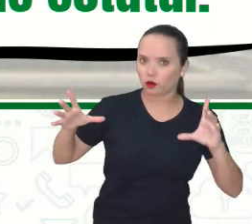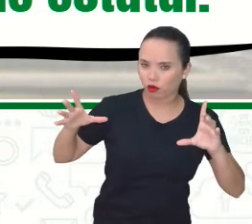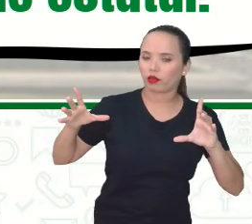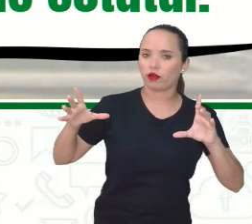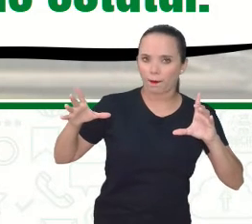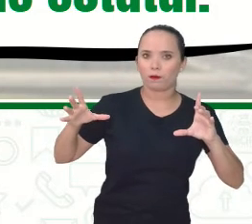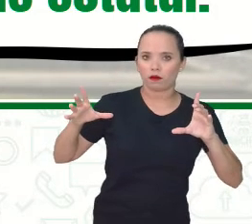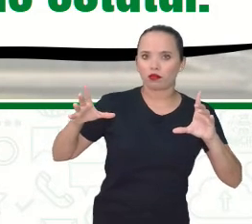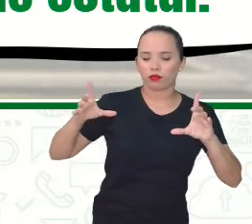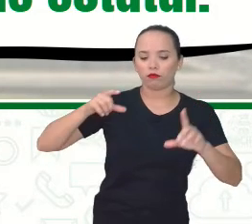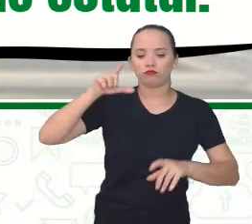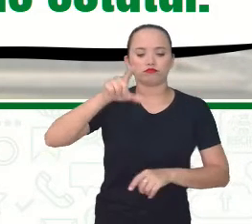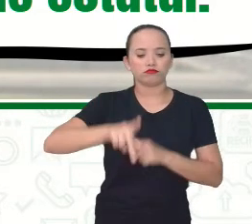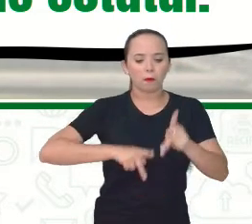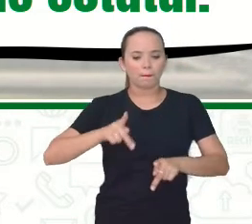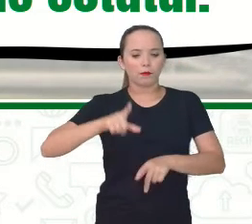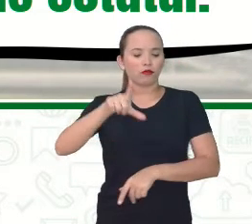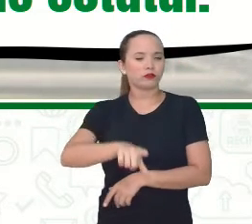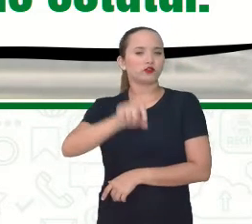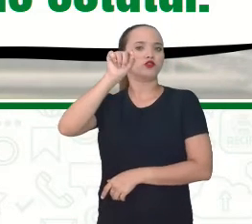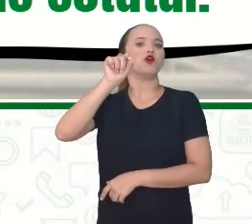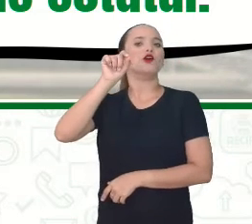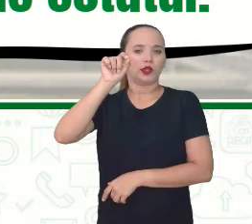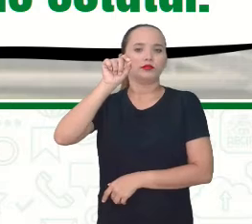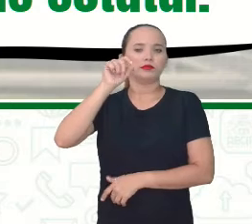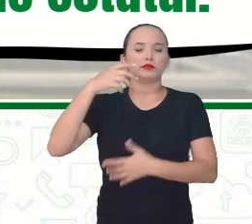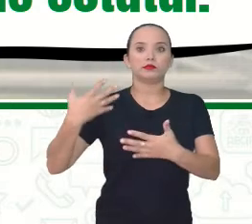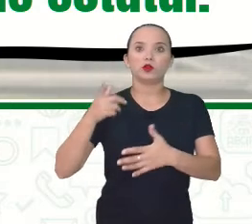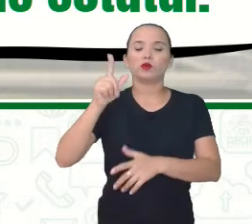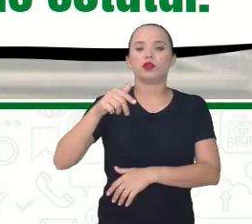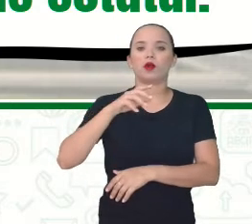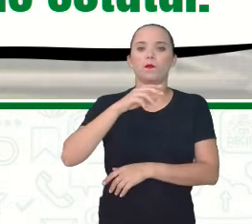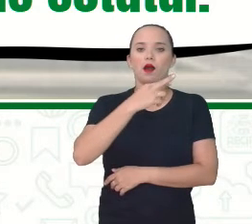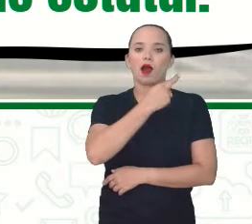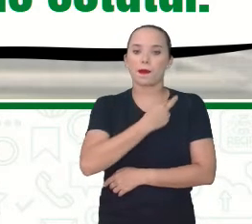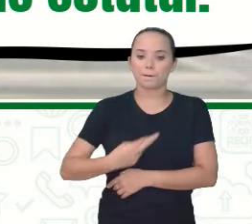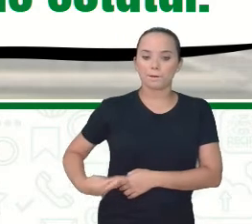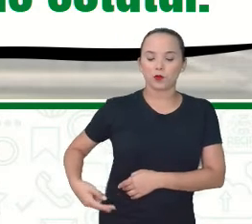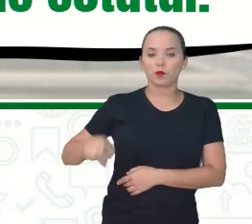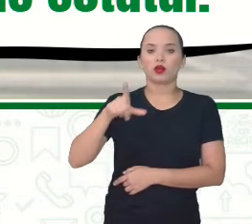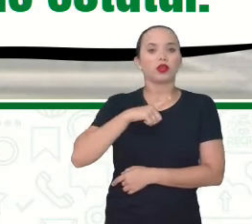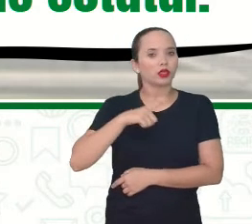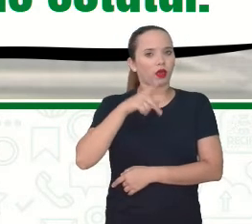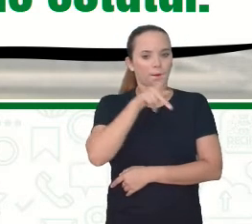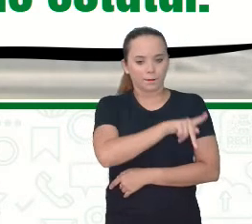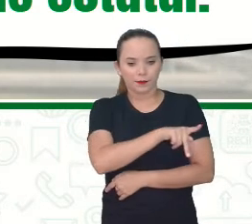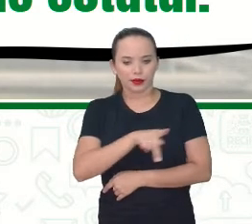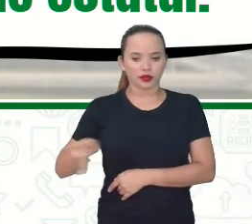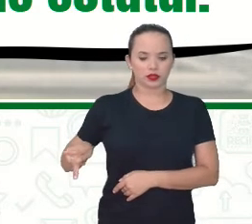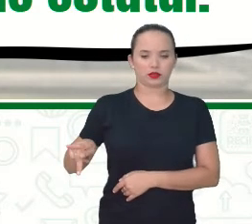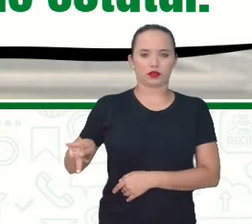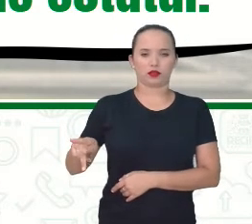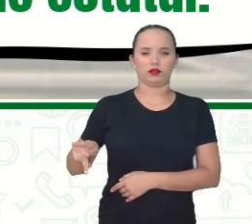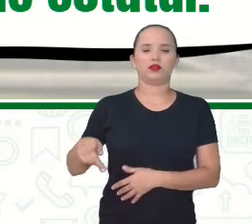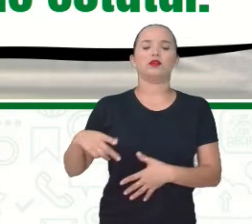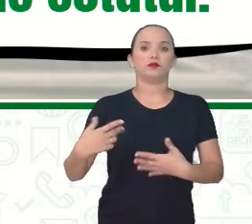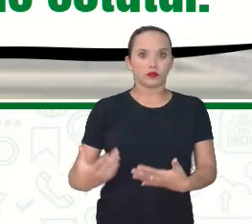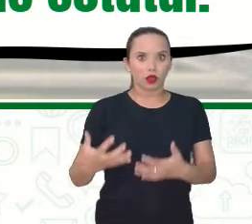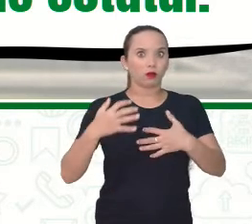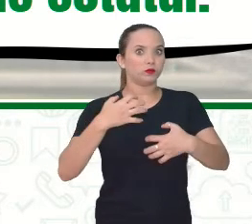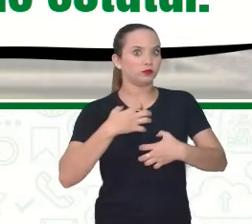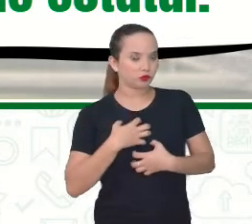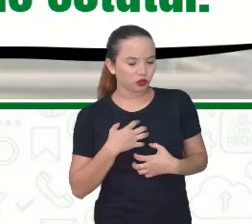republicana. Então, é uma república presidencialista, né? Então, seria um governo republicano com uma forma de